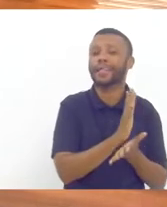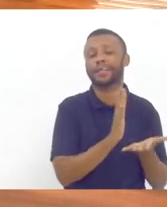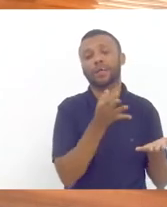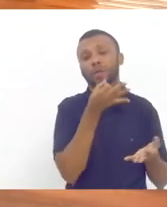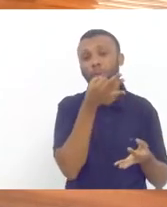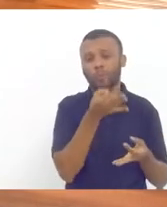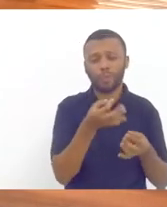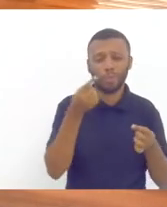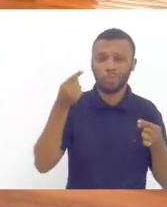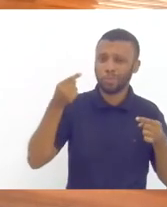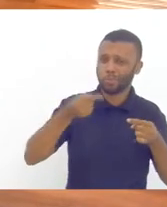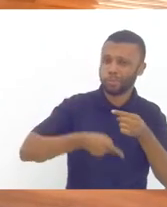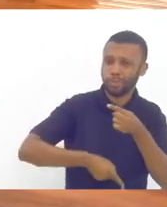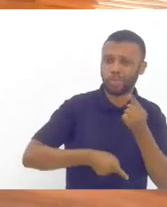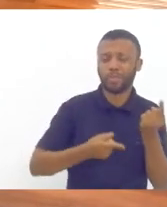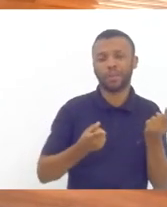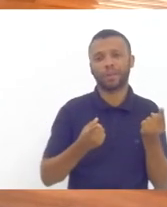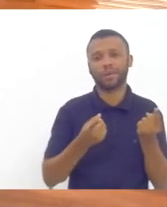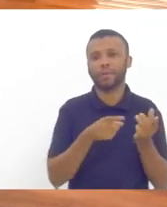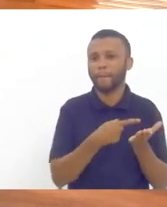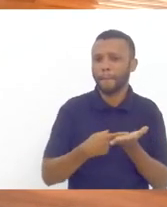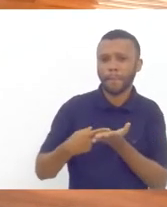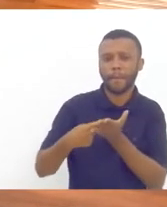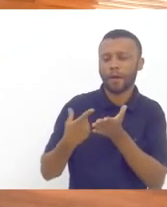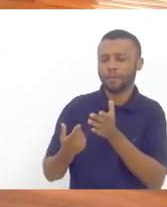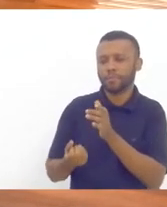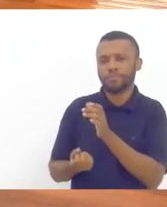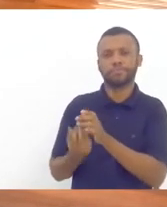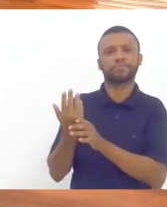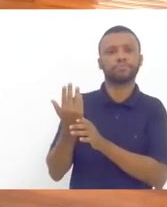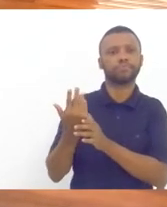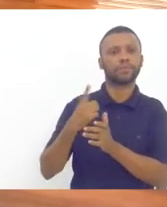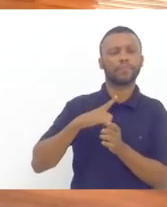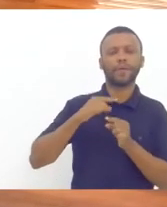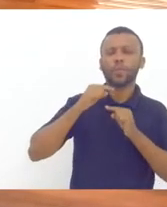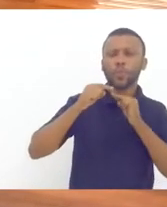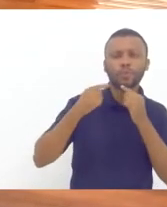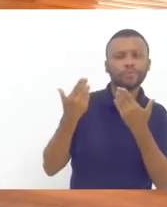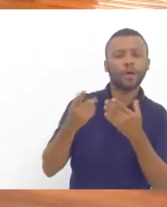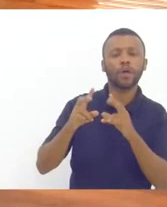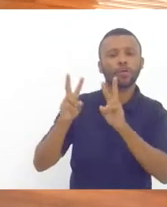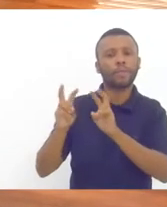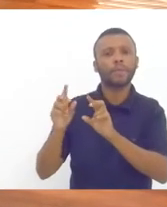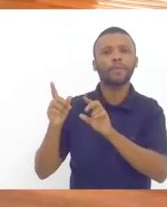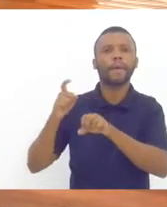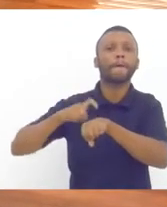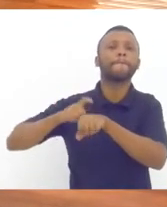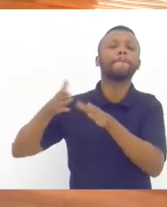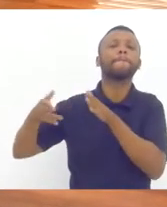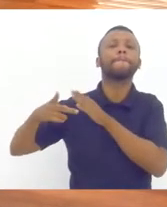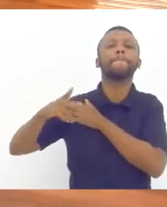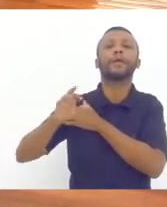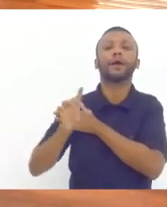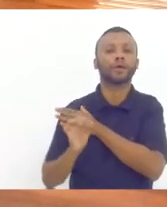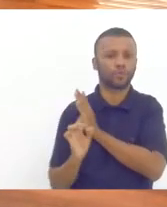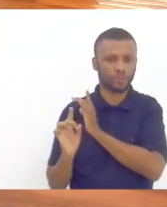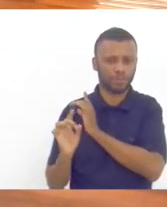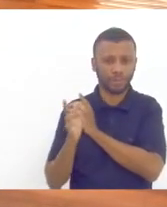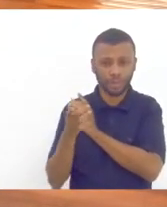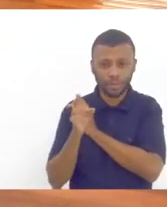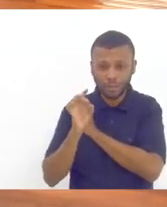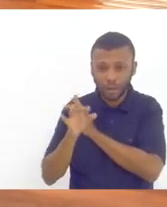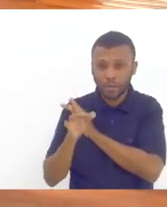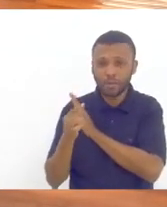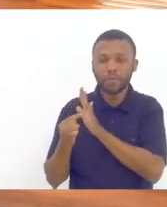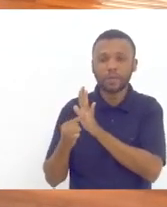entendimentos entre a gente que não estejam se consolidando. E eu confesso que eu tenho uma dúvida com relação a essa questão do prazo. Então, não queria só deixar aparecer nem para o senhor, nem